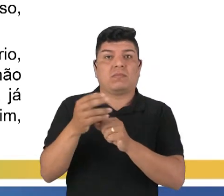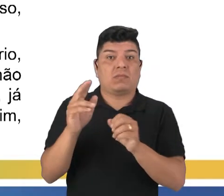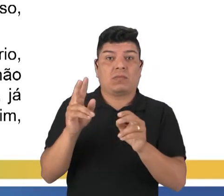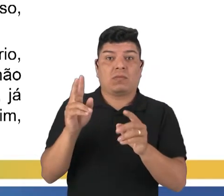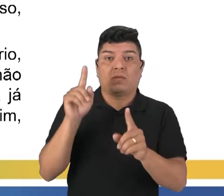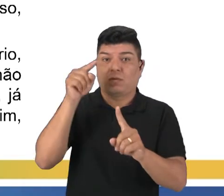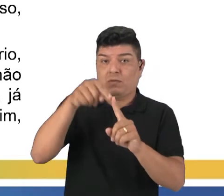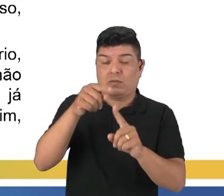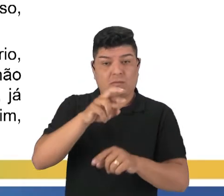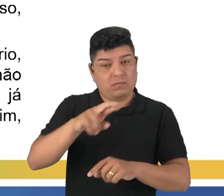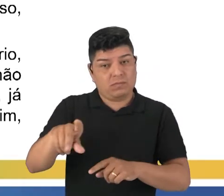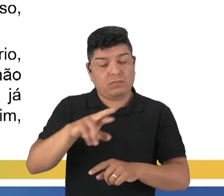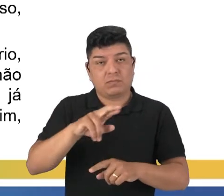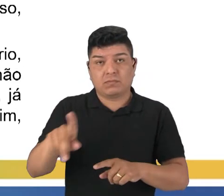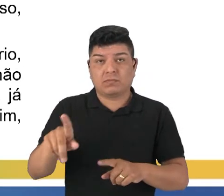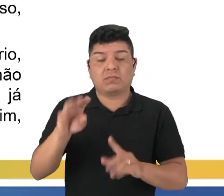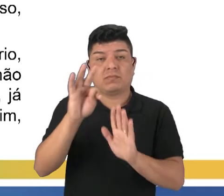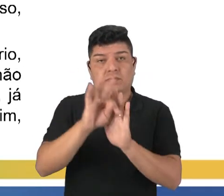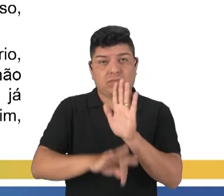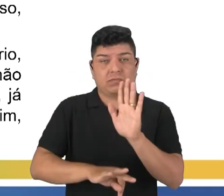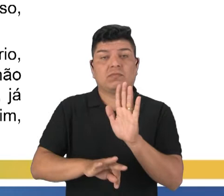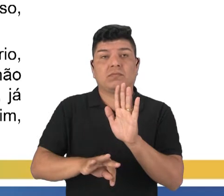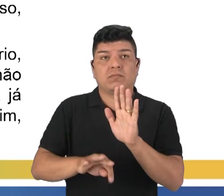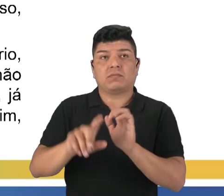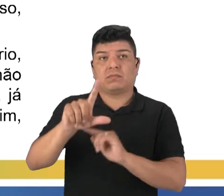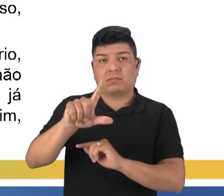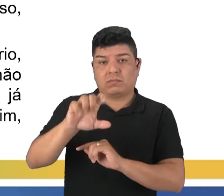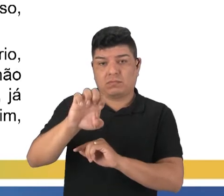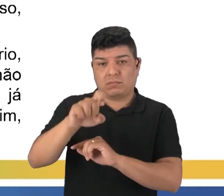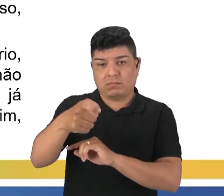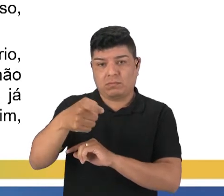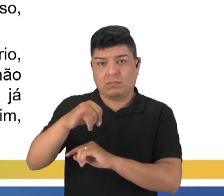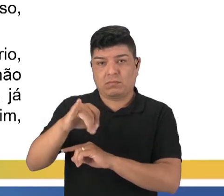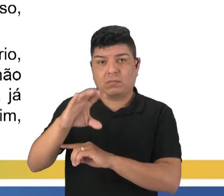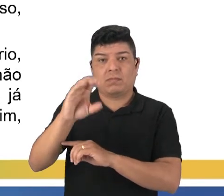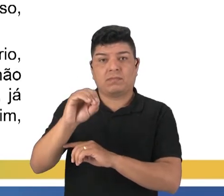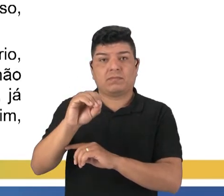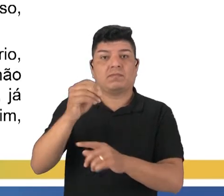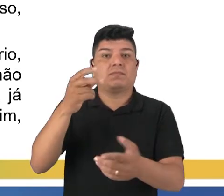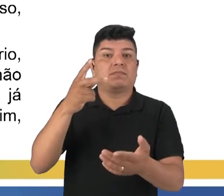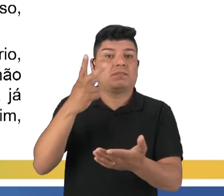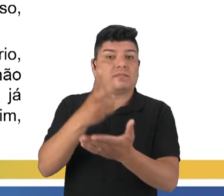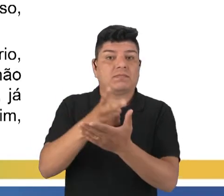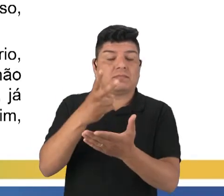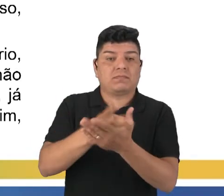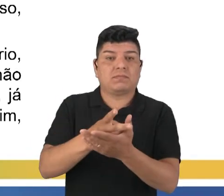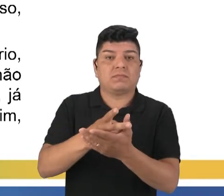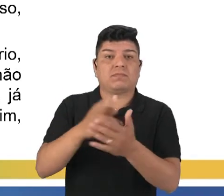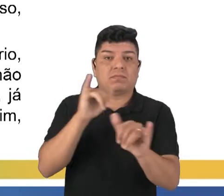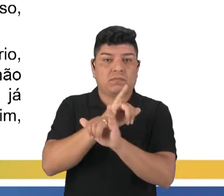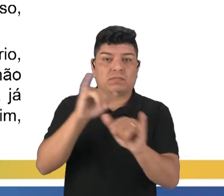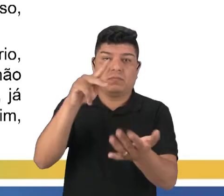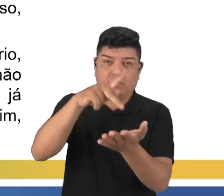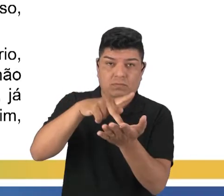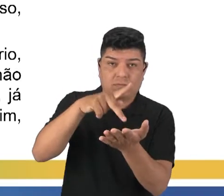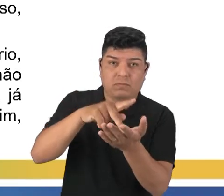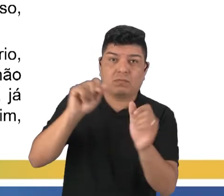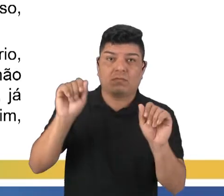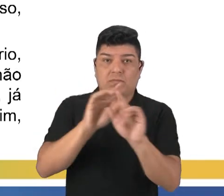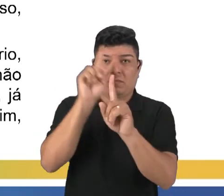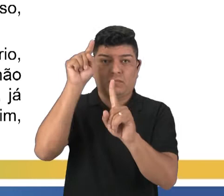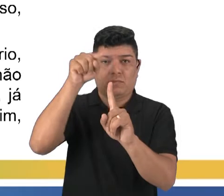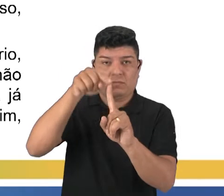intenção desse tipo textual, tá? O léxico tem que ser denotativo, ou seja, passar a informação de forma real,